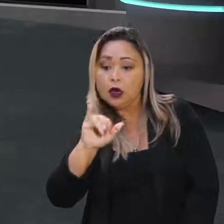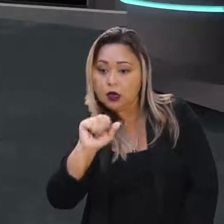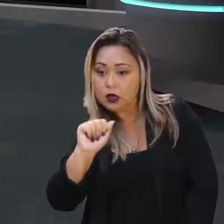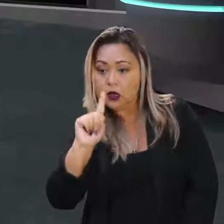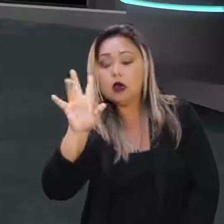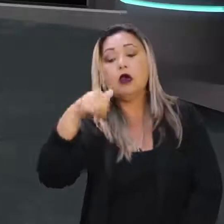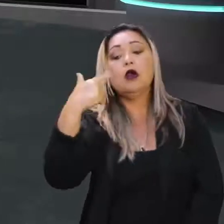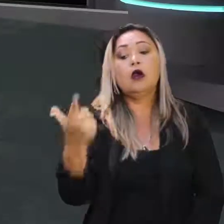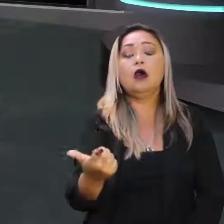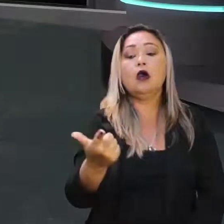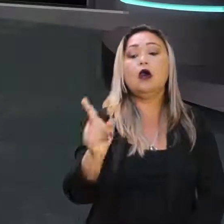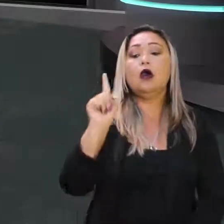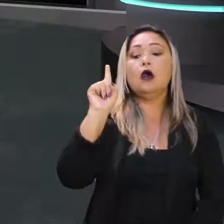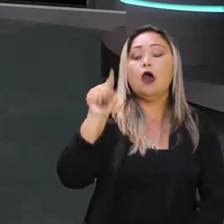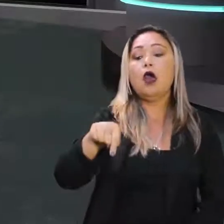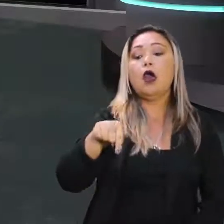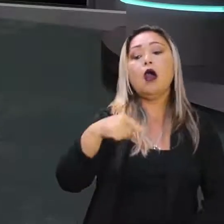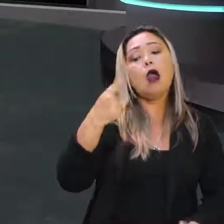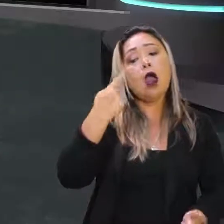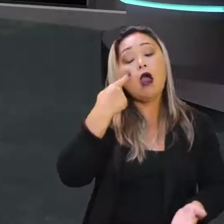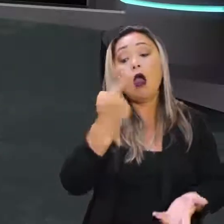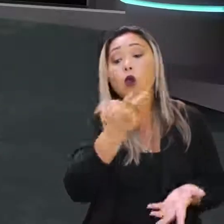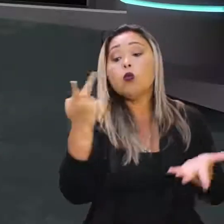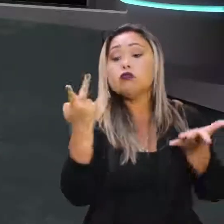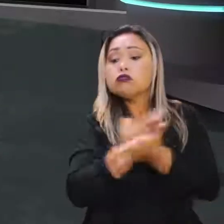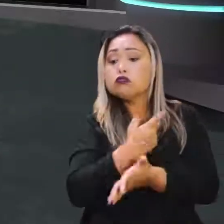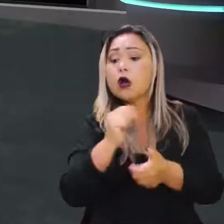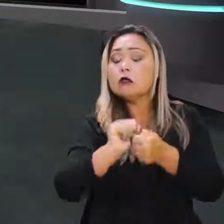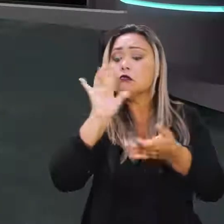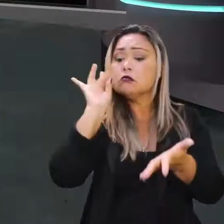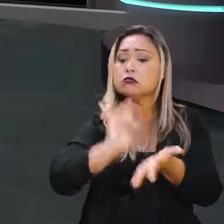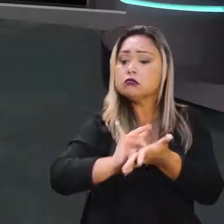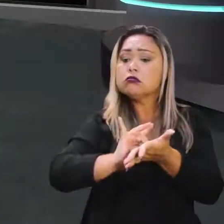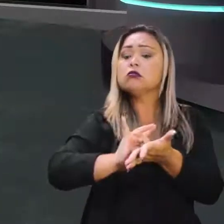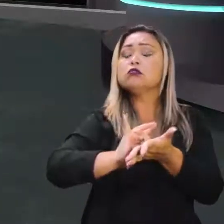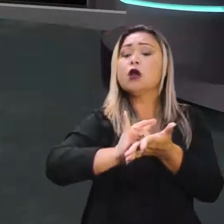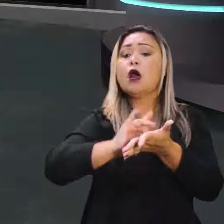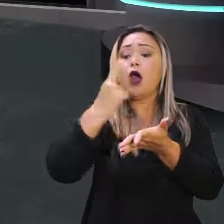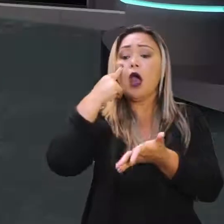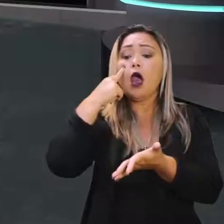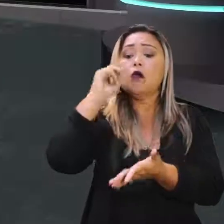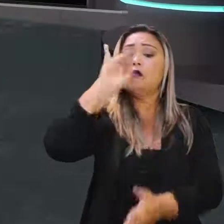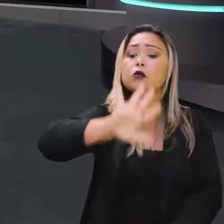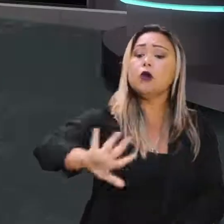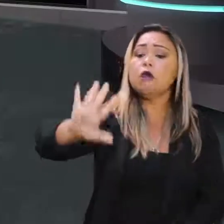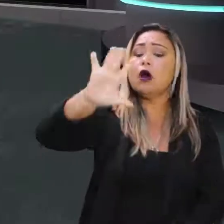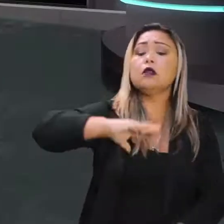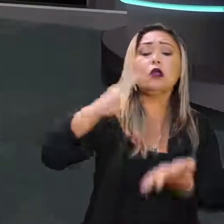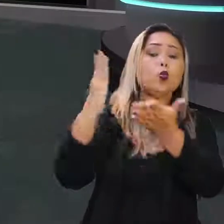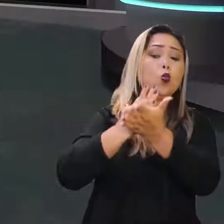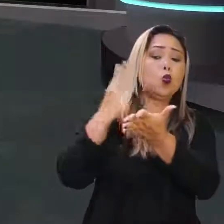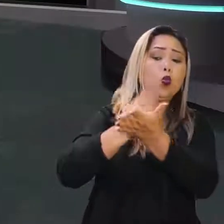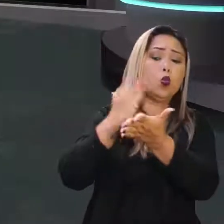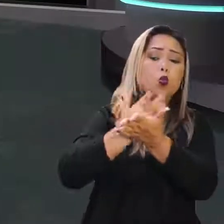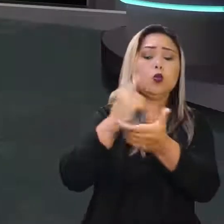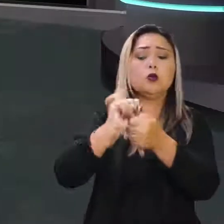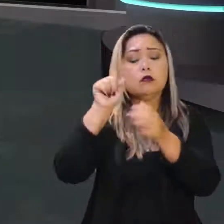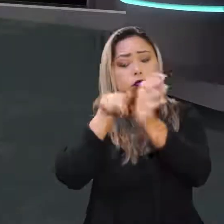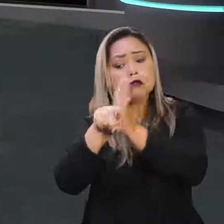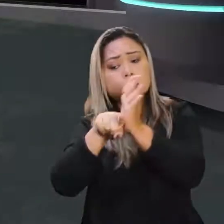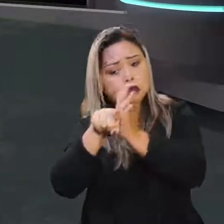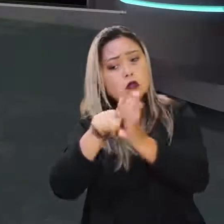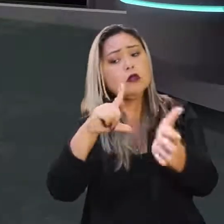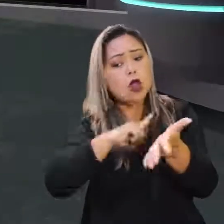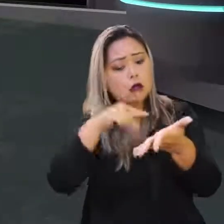aí fatos, né, ocorridos na história. Muitas dessas imagens estão nos livros didáticos, nos livros de pesquisas